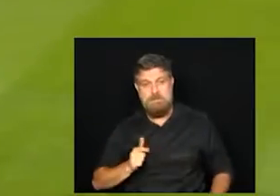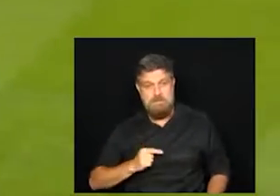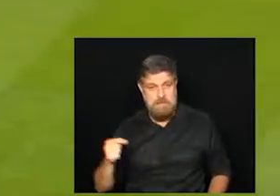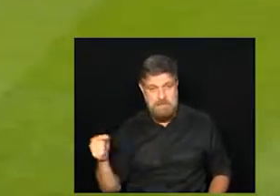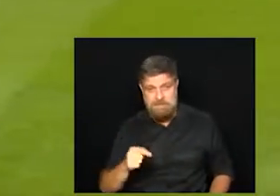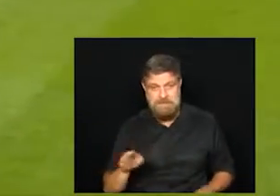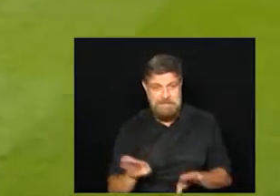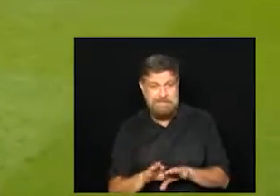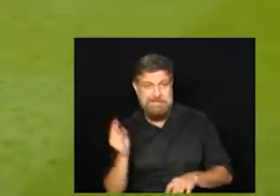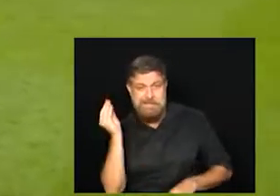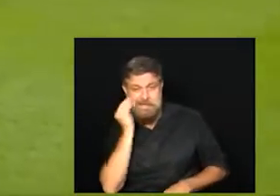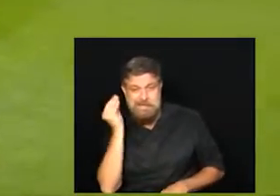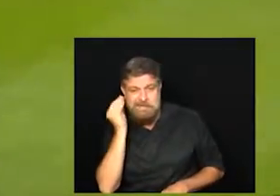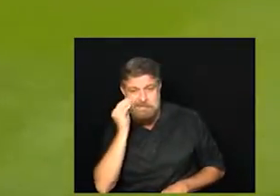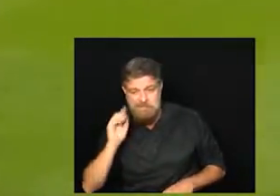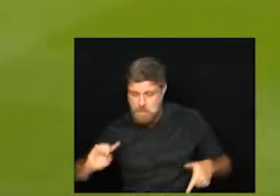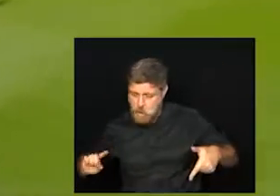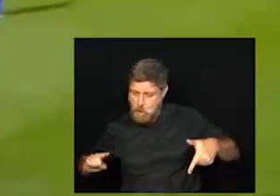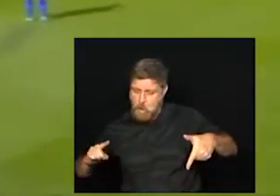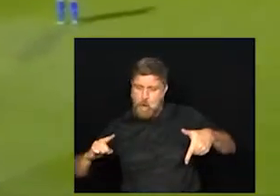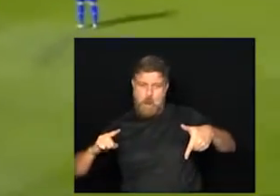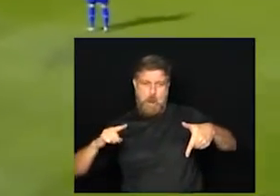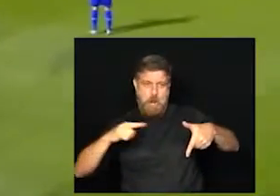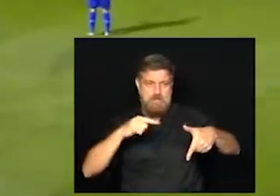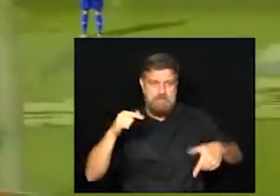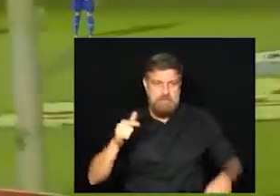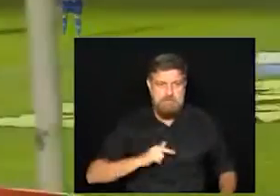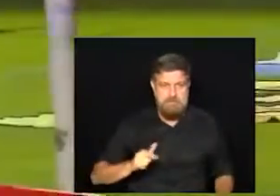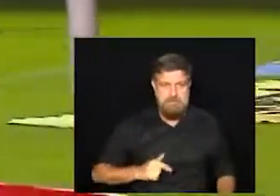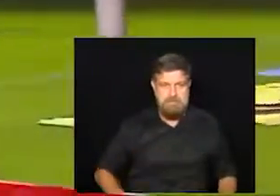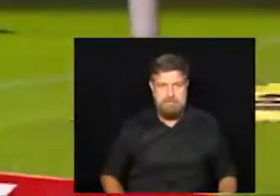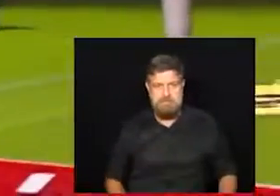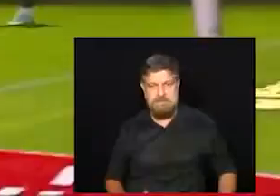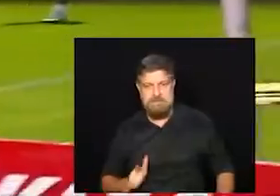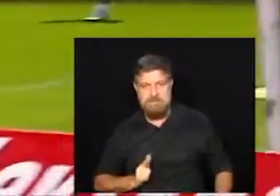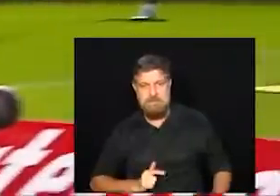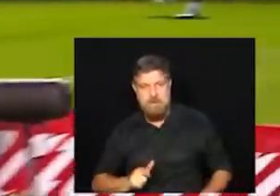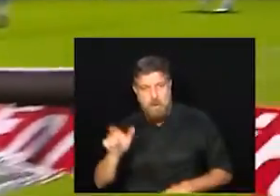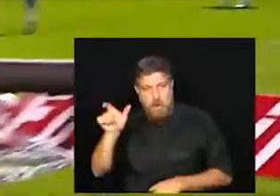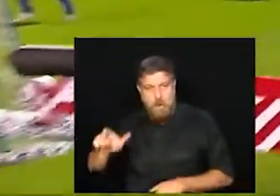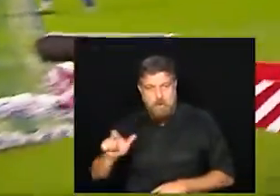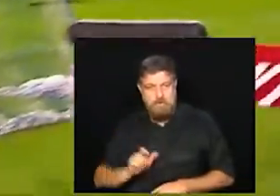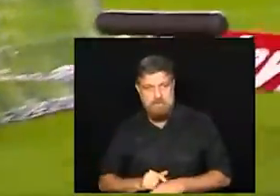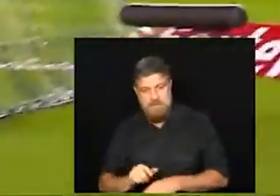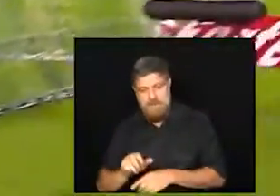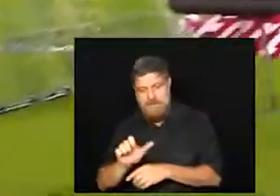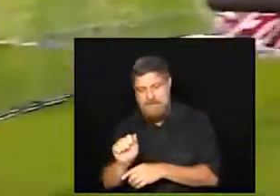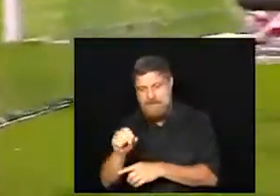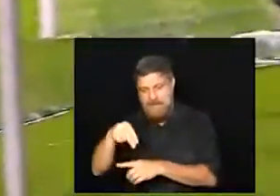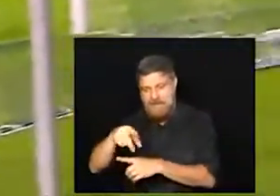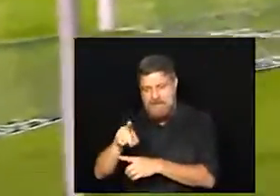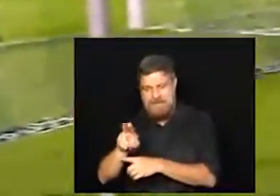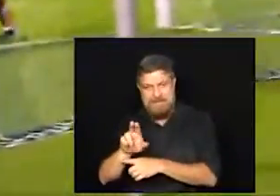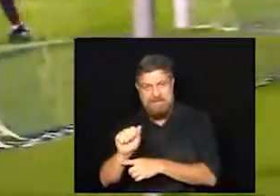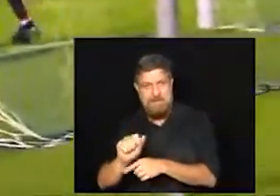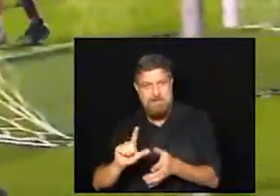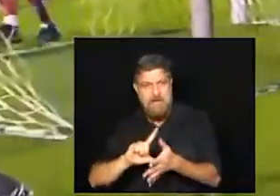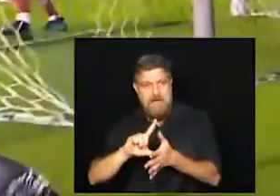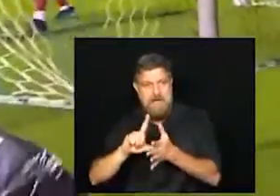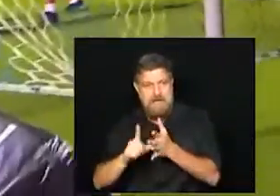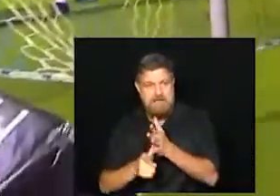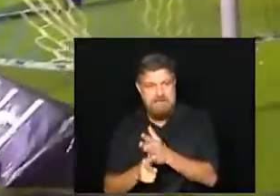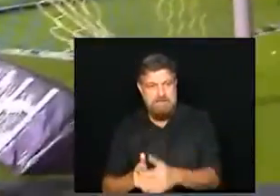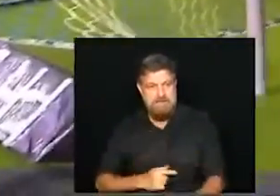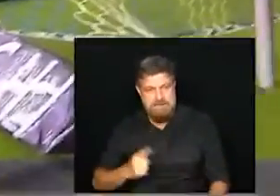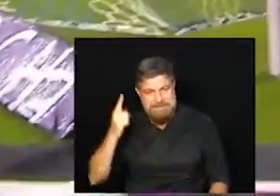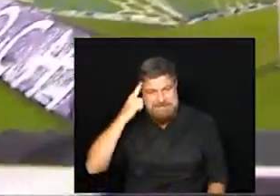casa tentavam de longe, mas Gabriel Mesquita estava esperto. Andrigo cobrou falta e após toque de cabeça, a